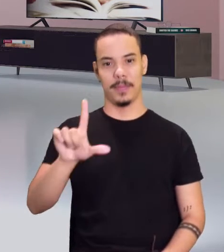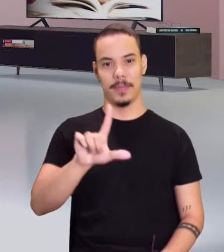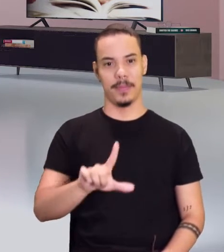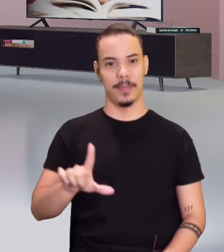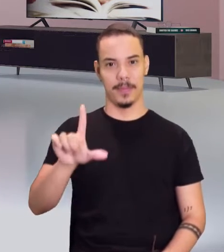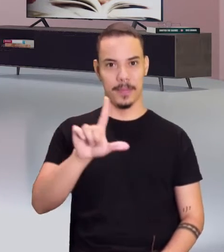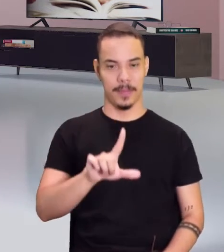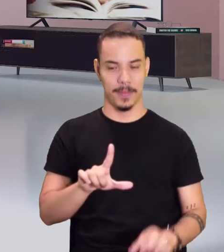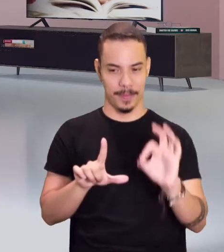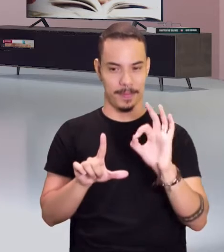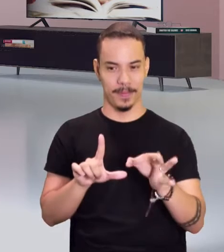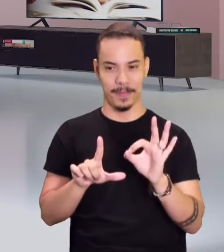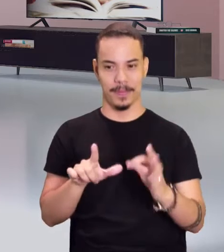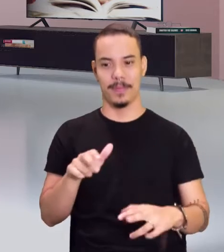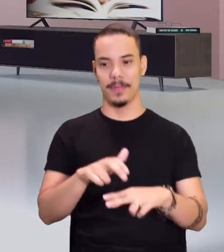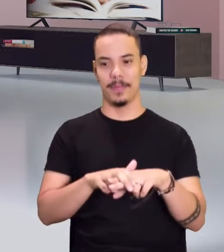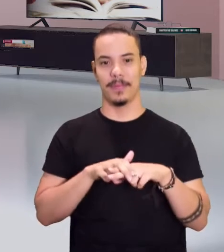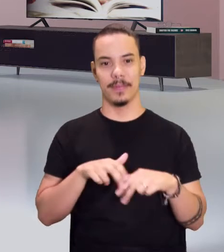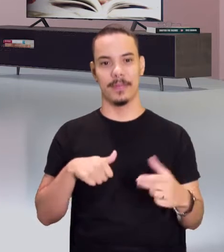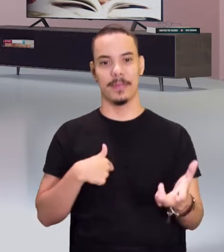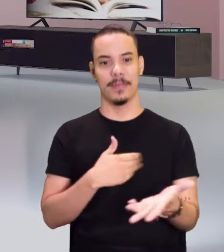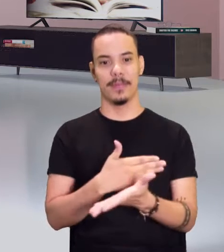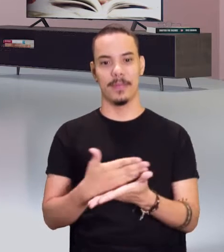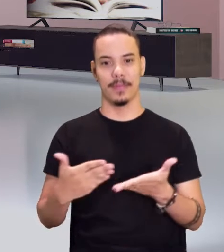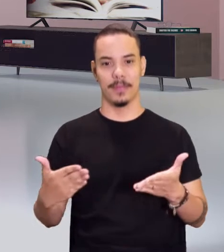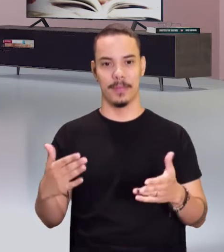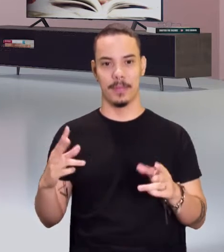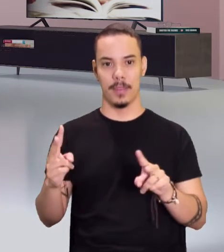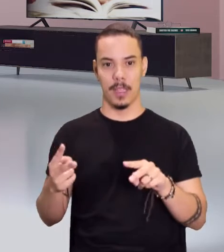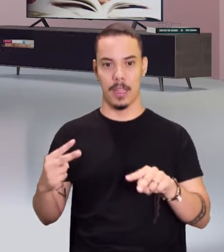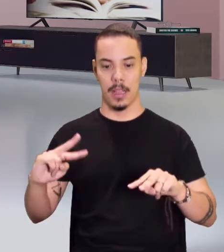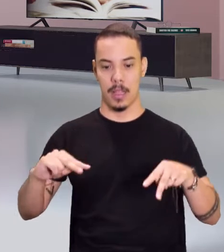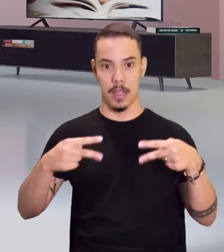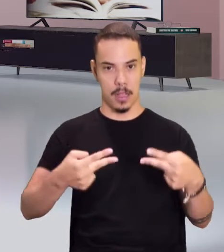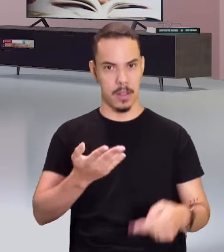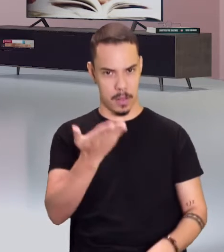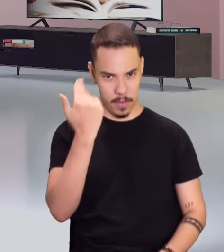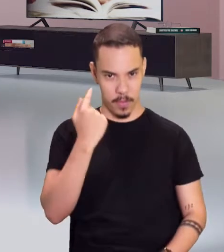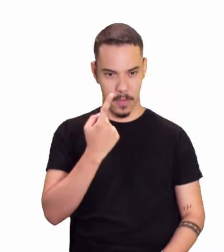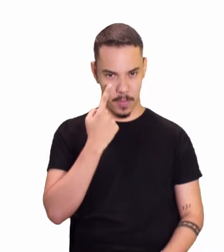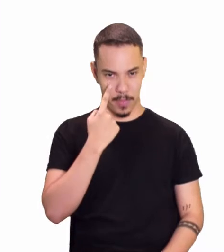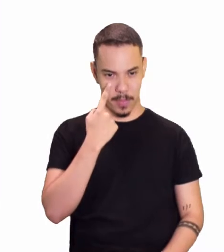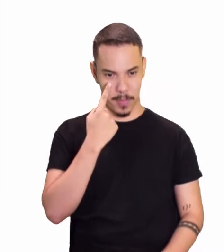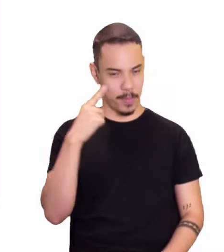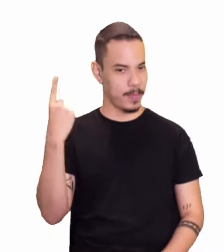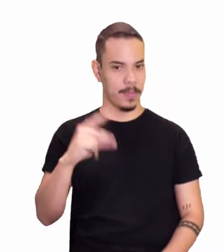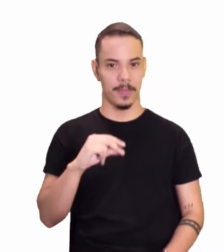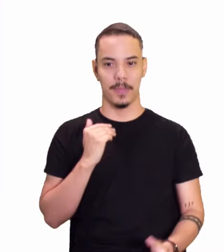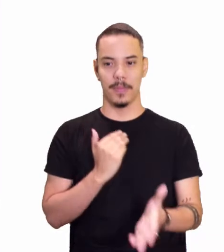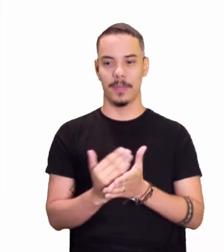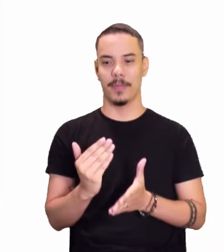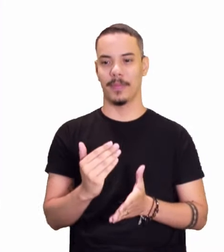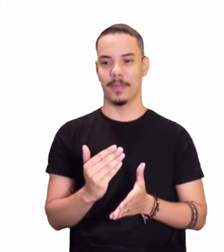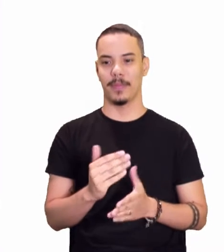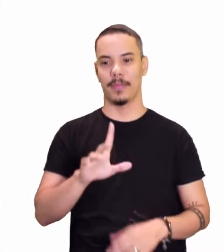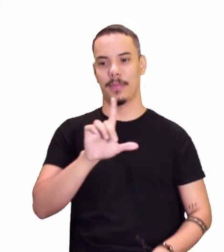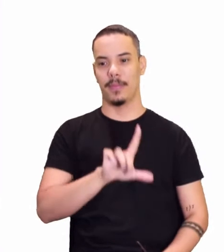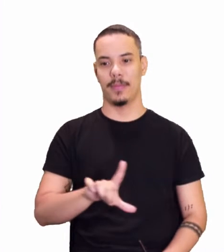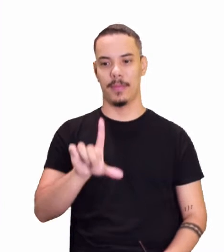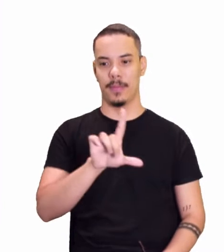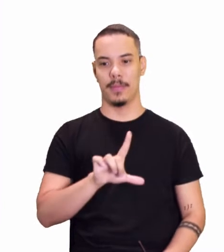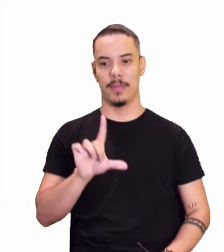literatura, né? Aí naquela parte da transição, vamos conhecer? Embora! Vamos lá, Amadinho, olha só,